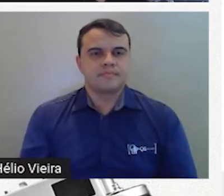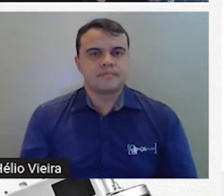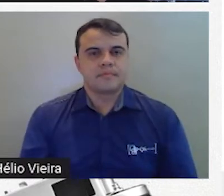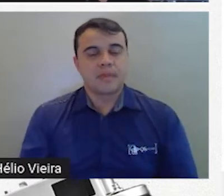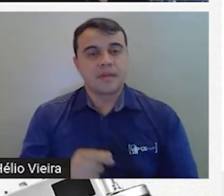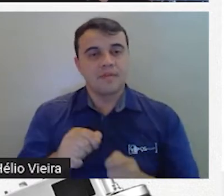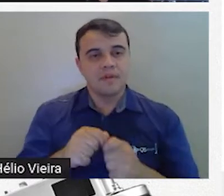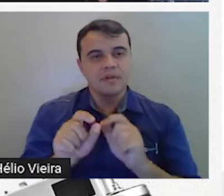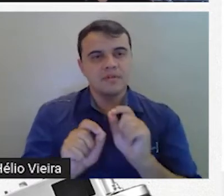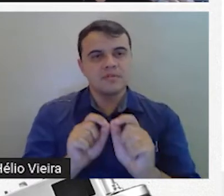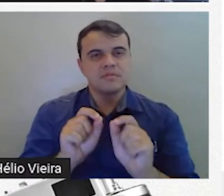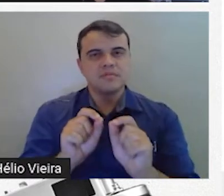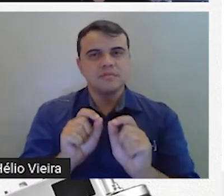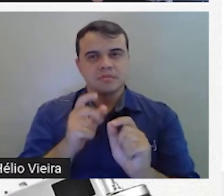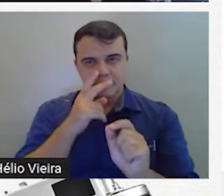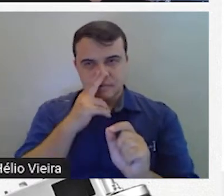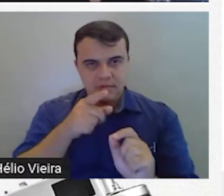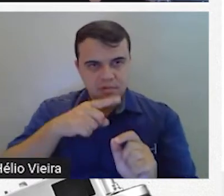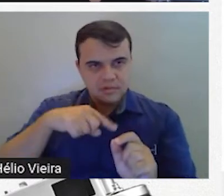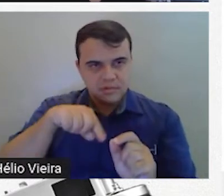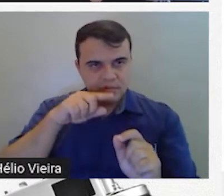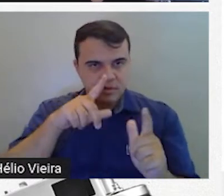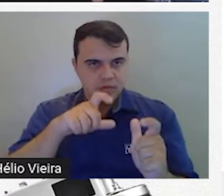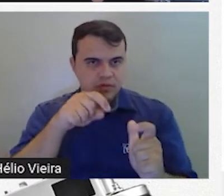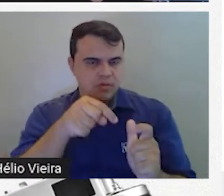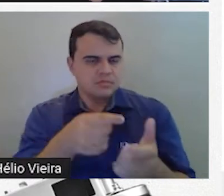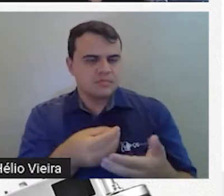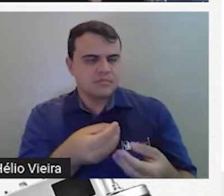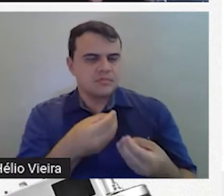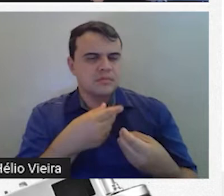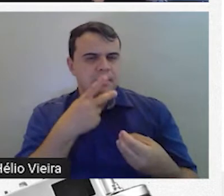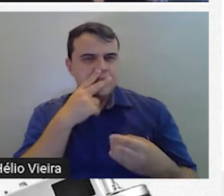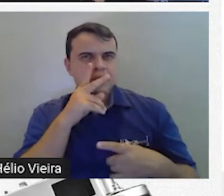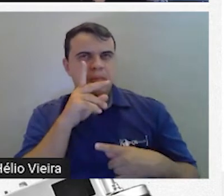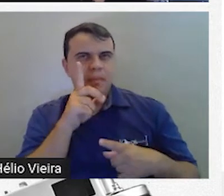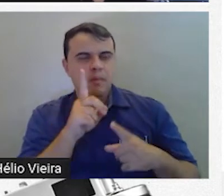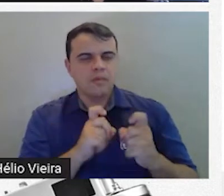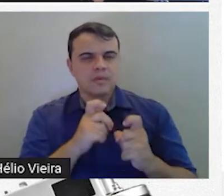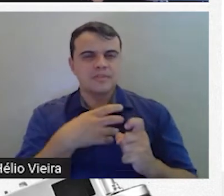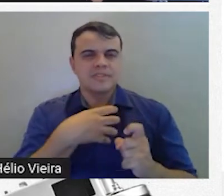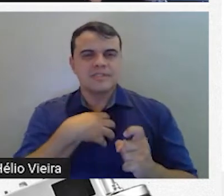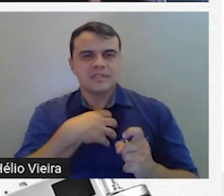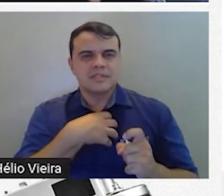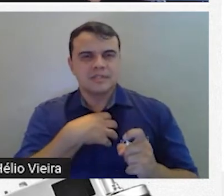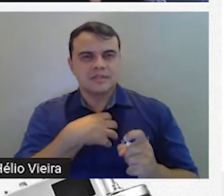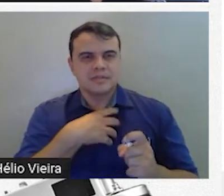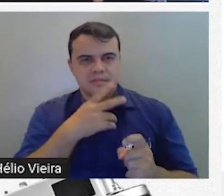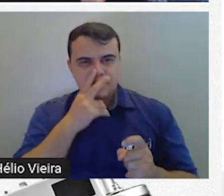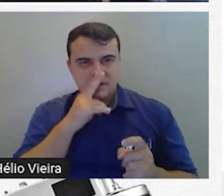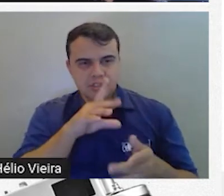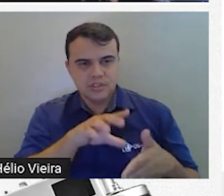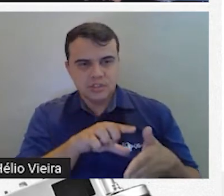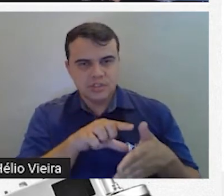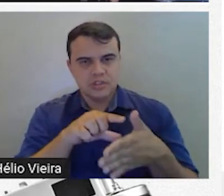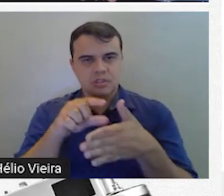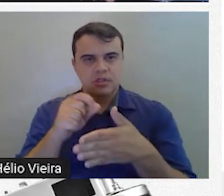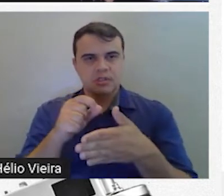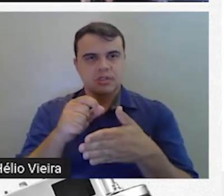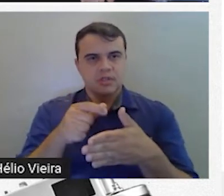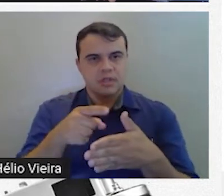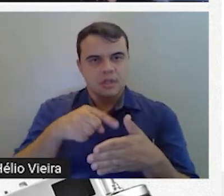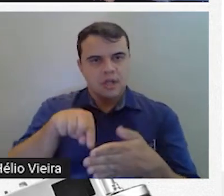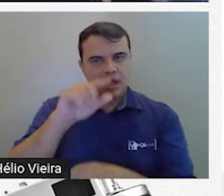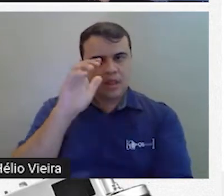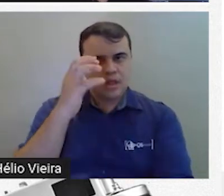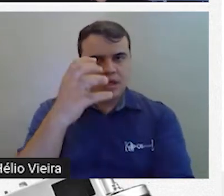trazendo para a imagem movimento, trazendo, por exemplo, o destaque maior na